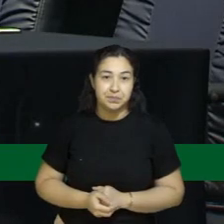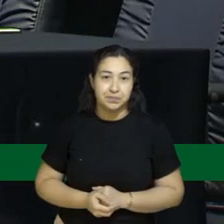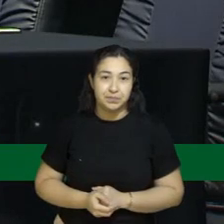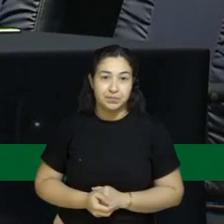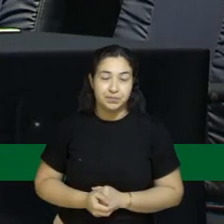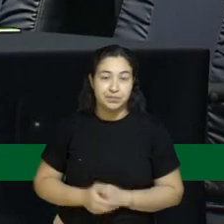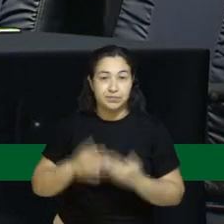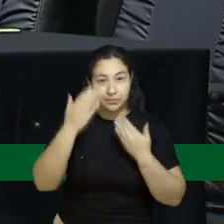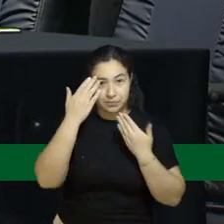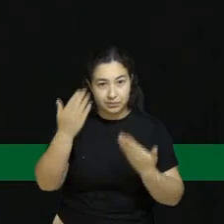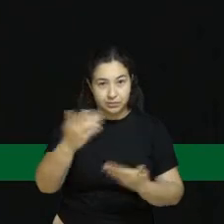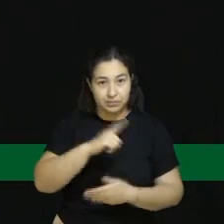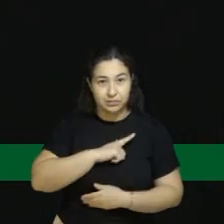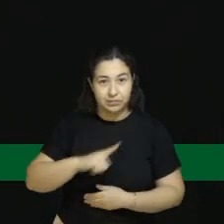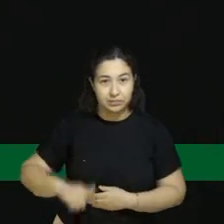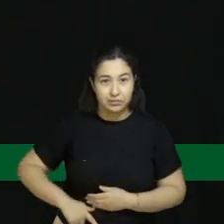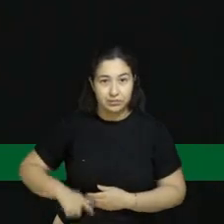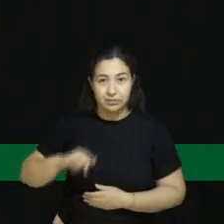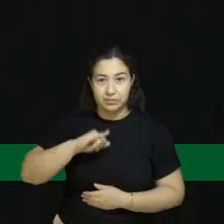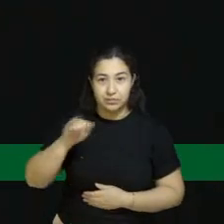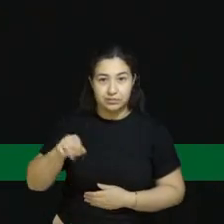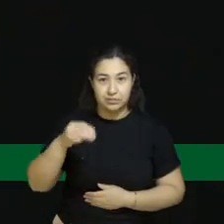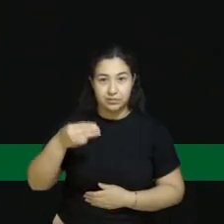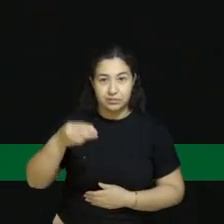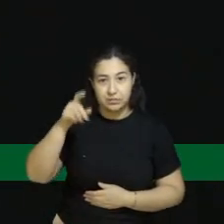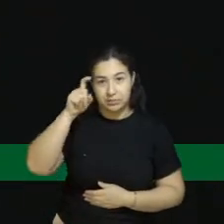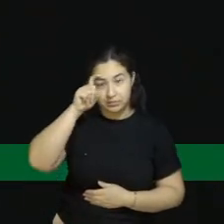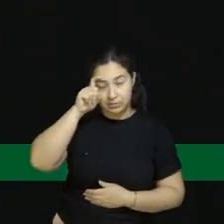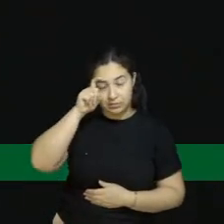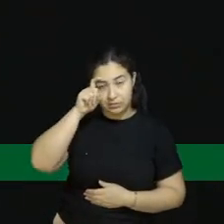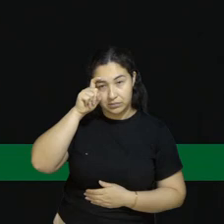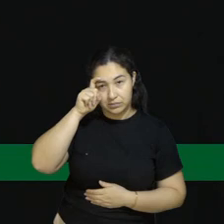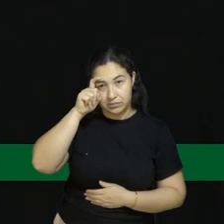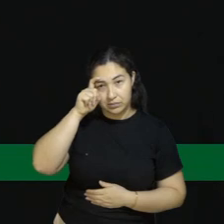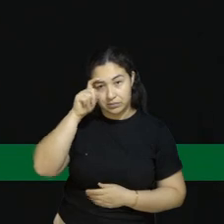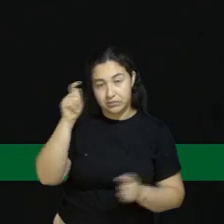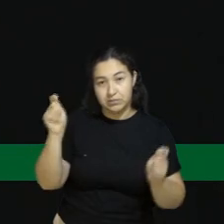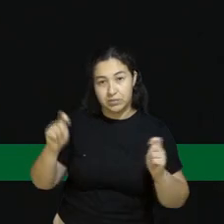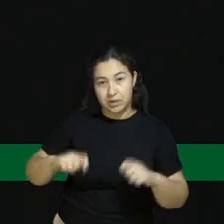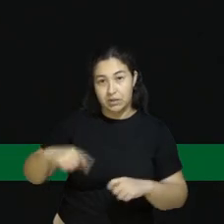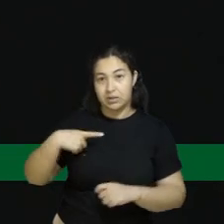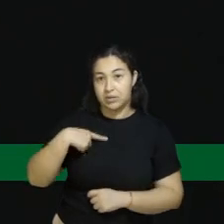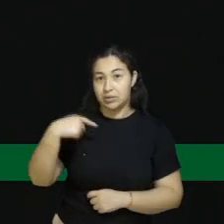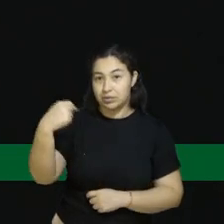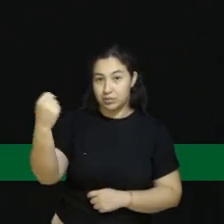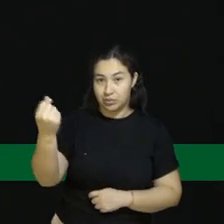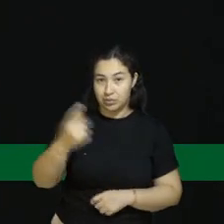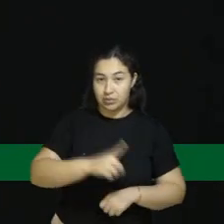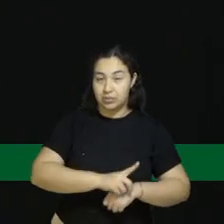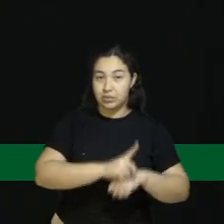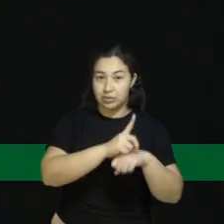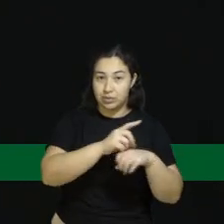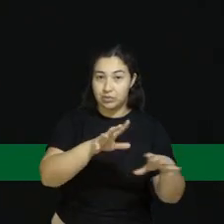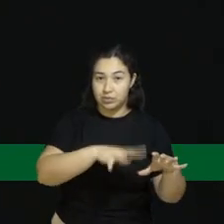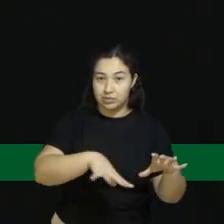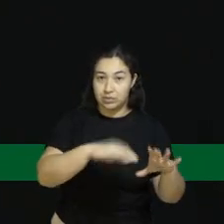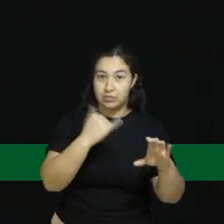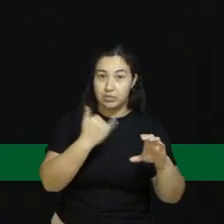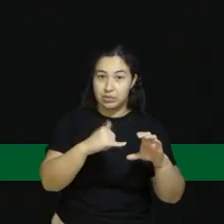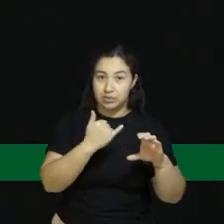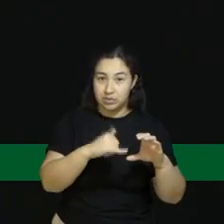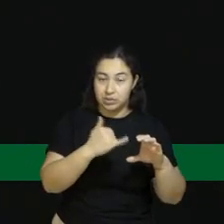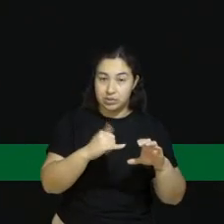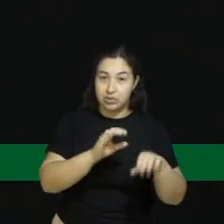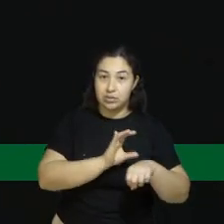quero agradecer ao governador Jorginho Mello pela oportunidade de eu estar como diretor de distribuição técnico da Celesc para fazer esses investimentos